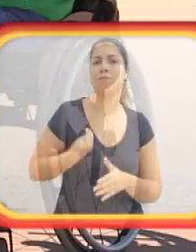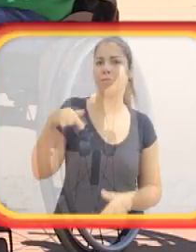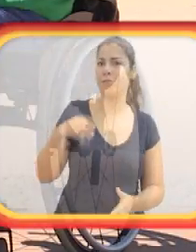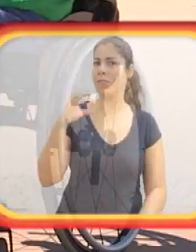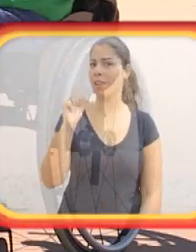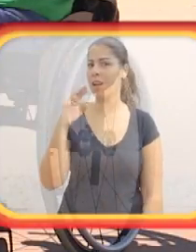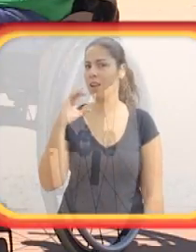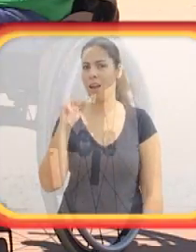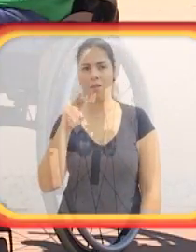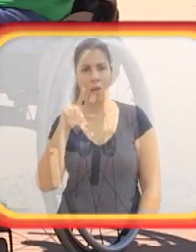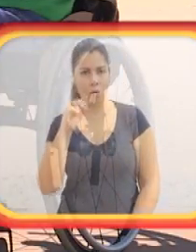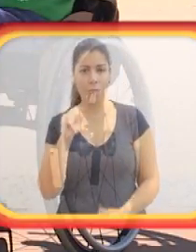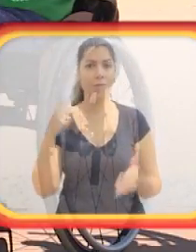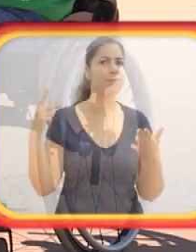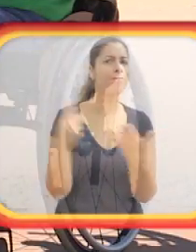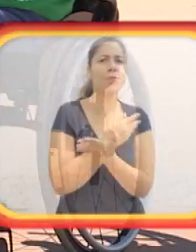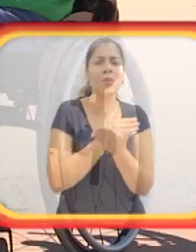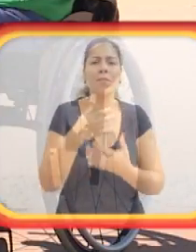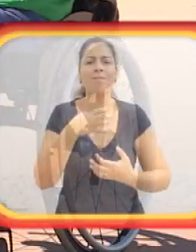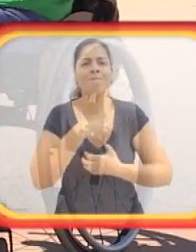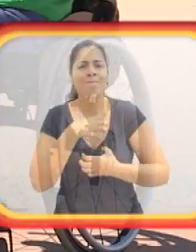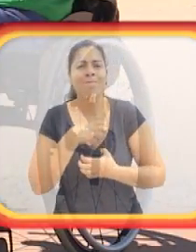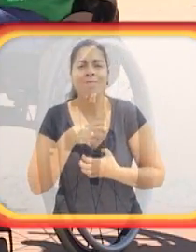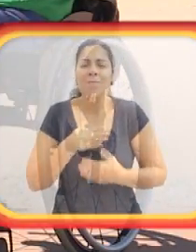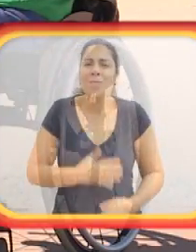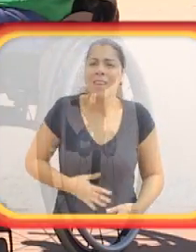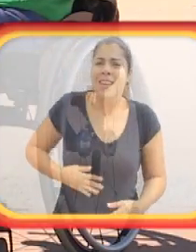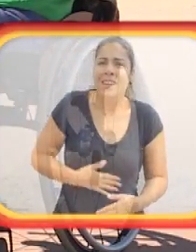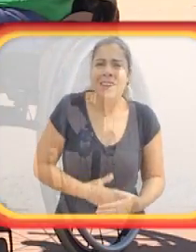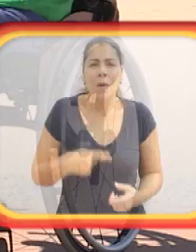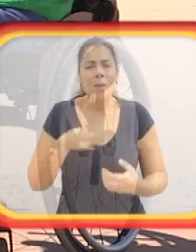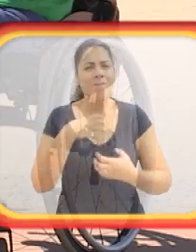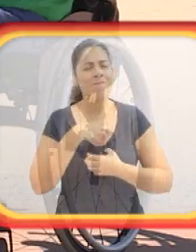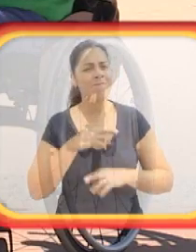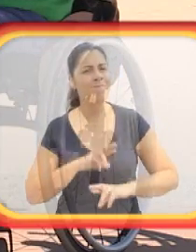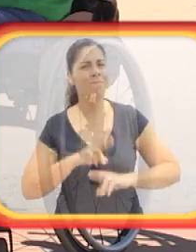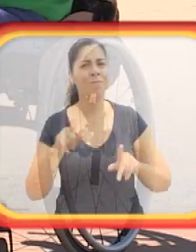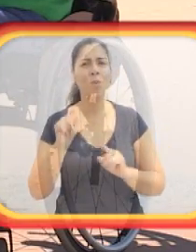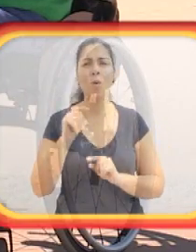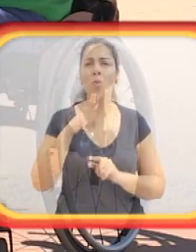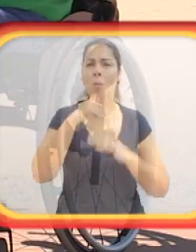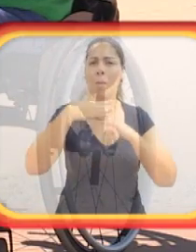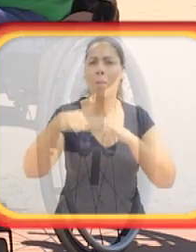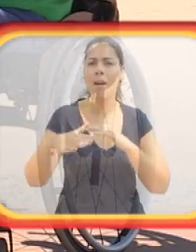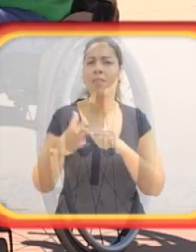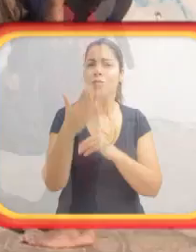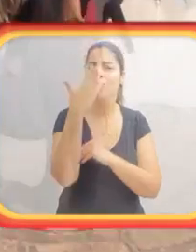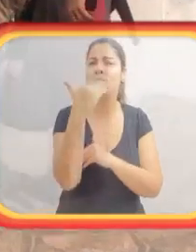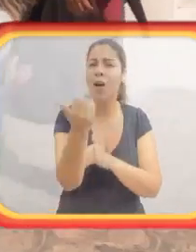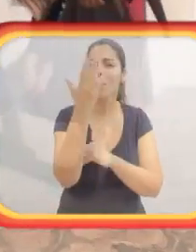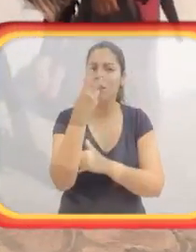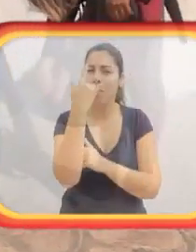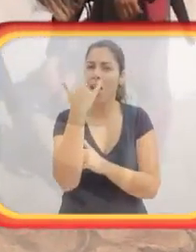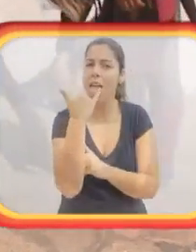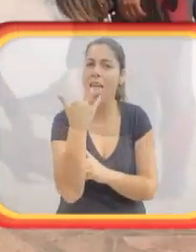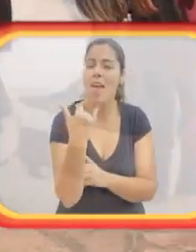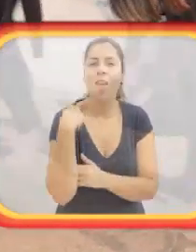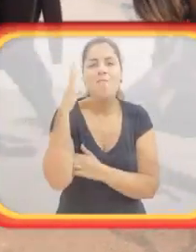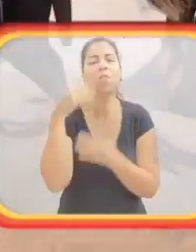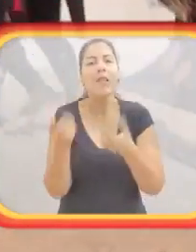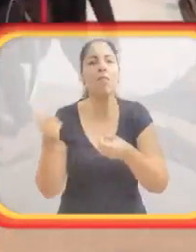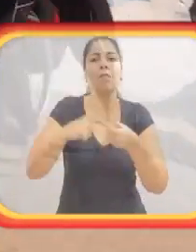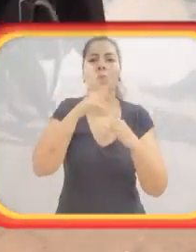coisa na barriga. Uma impressão, o mar a chamar-me e eu tinha que voltar ao mar e voltei ao mar. Isto não se fazia na